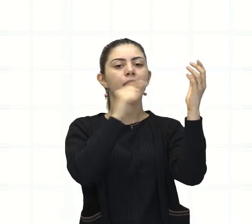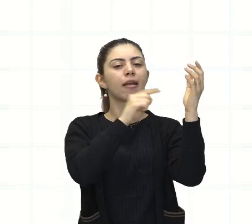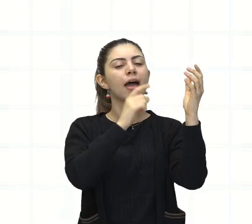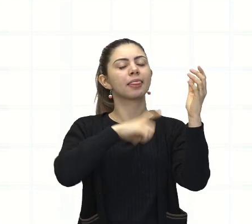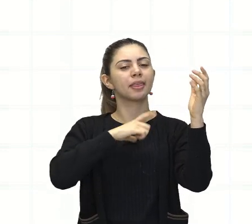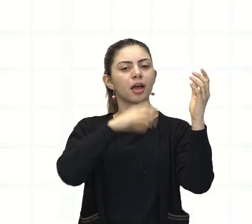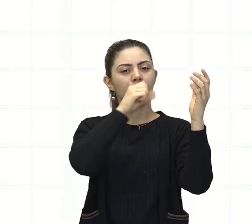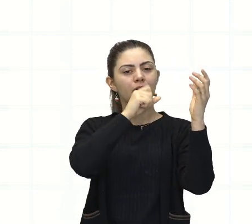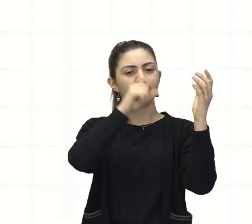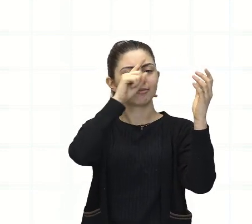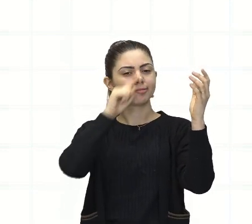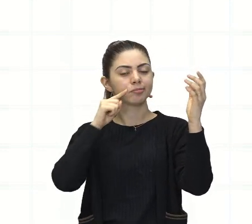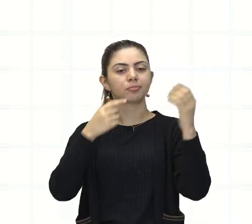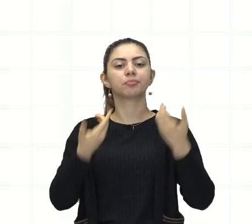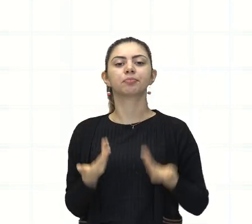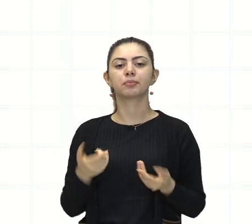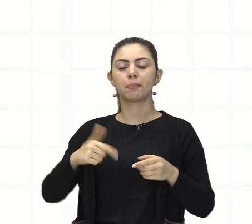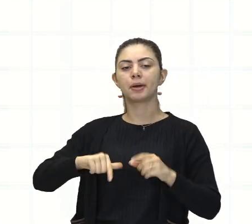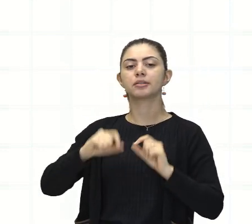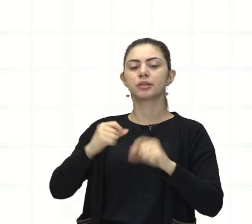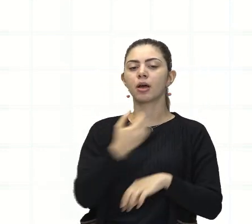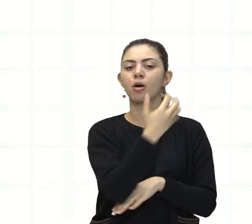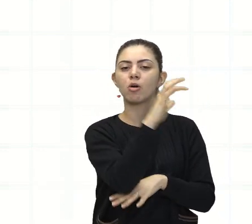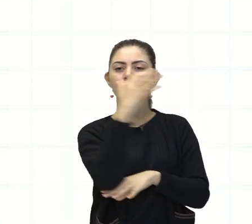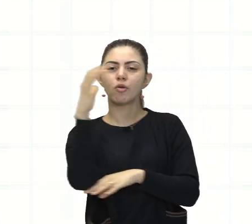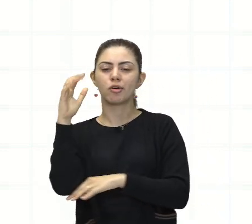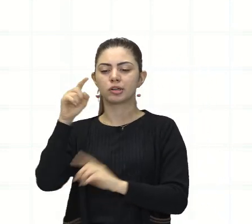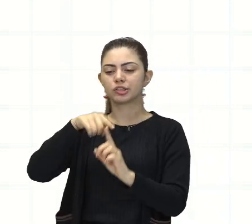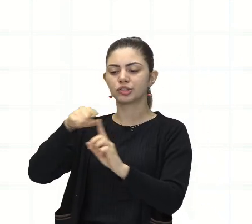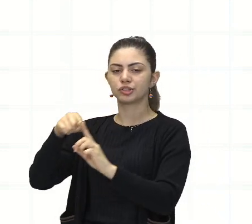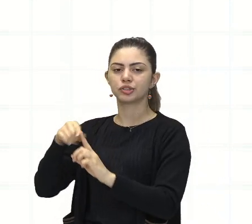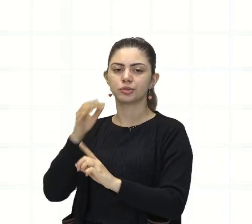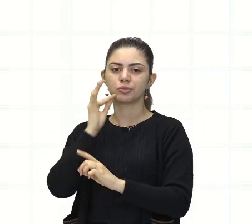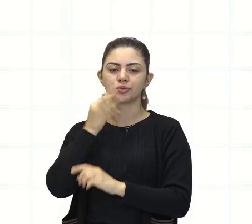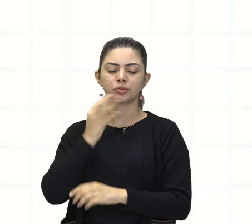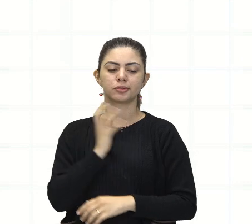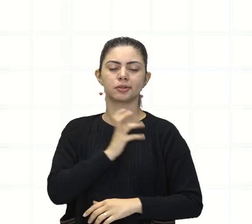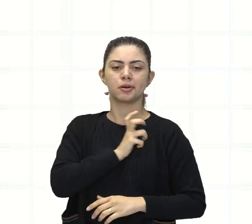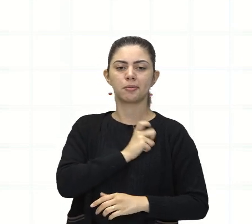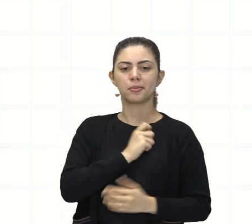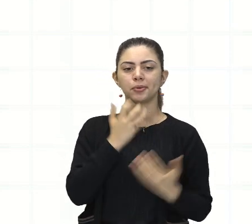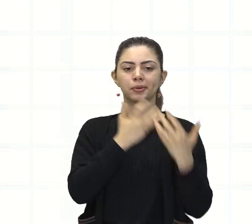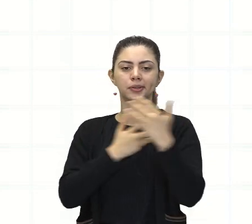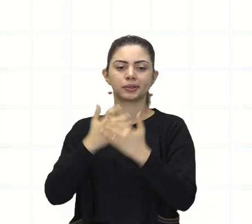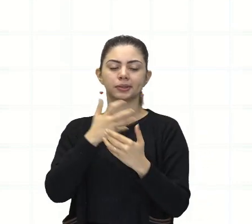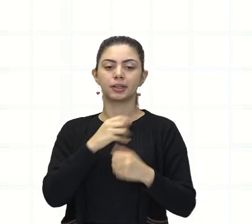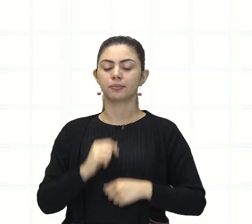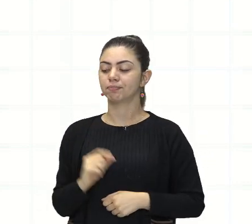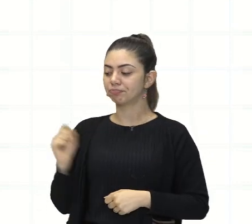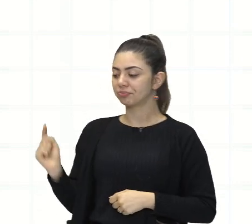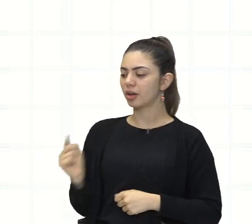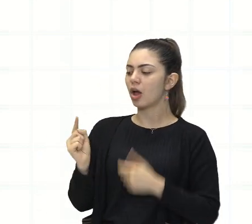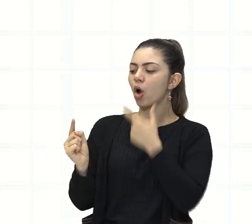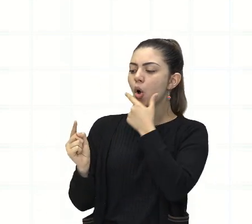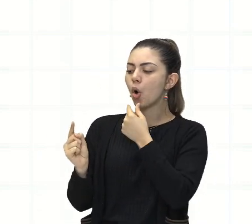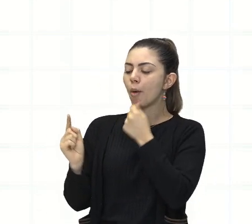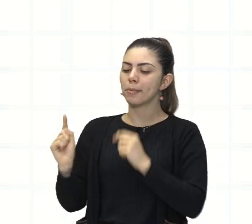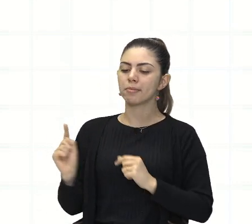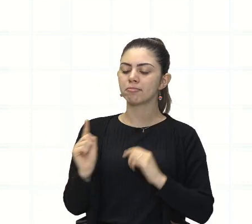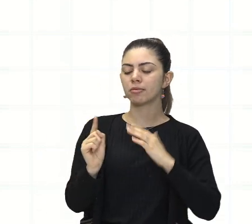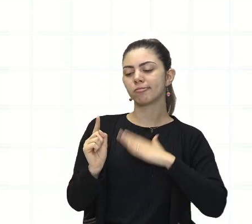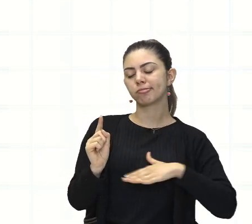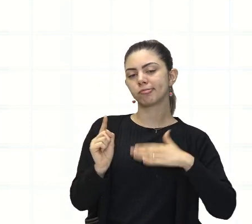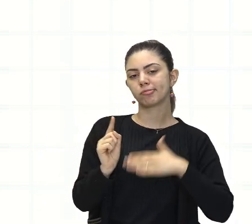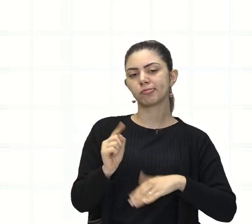laranjeiras, pomar, amor, cantar. Um homem vai devagar,